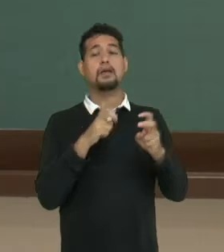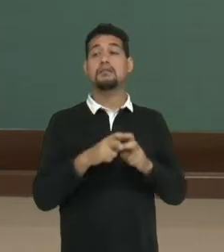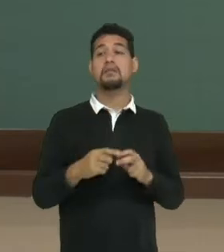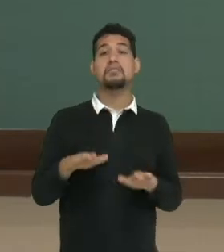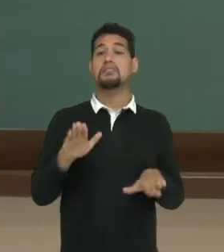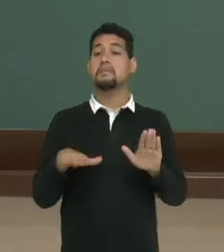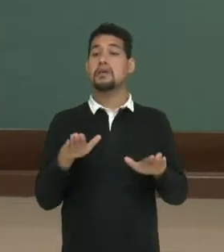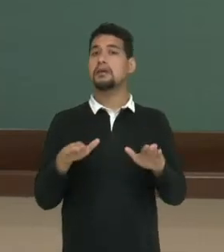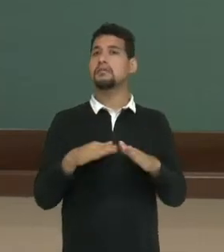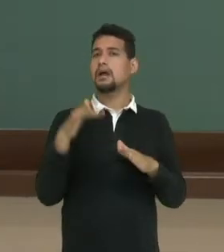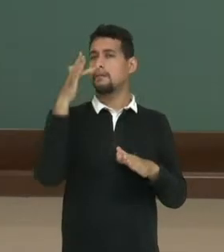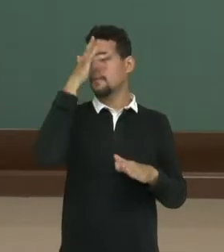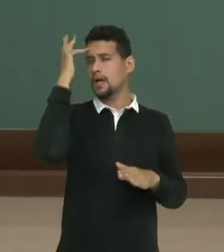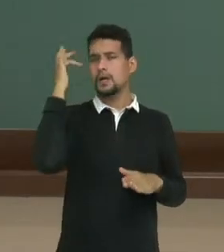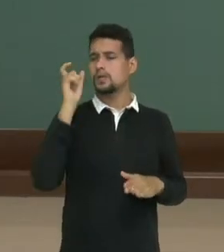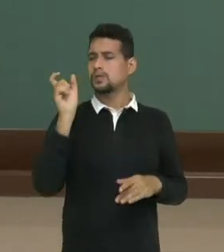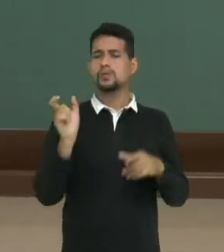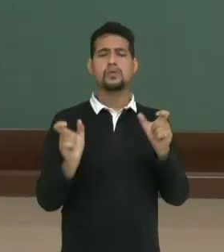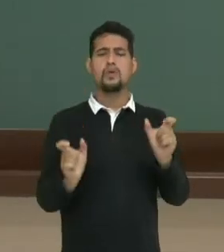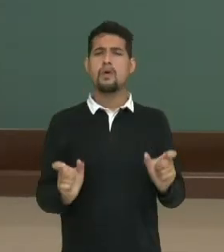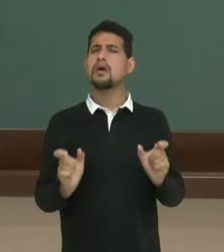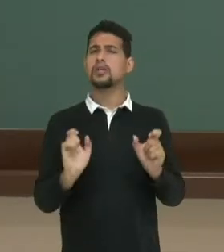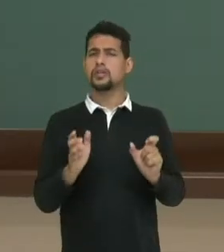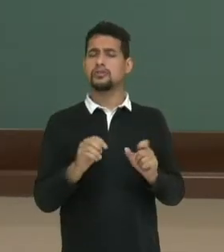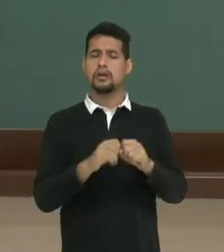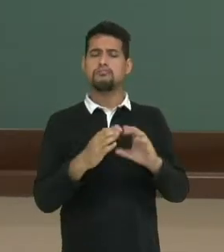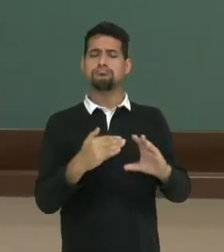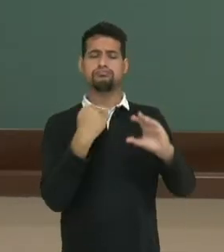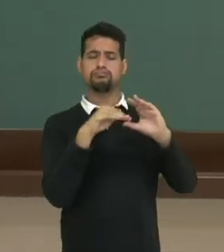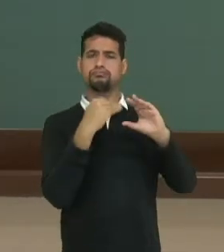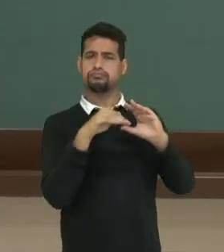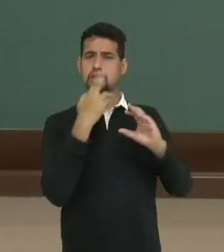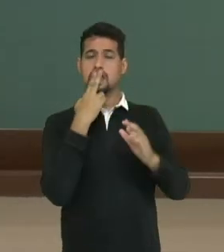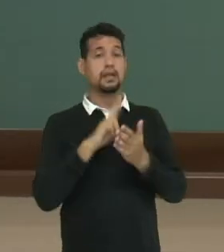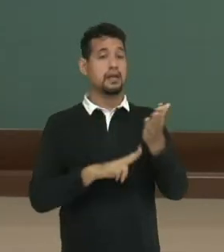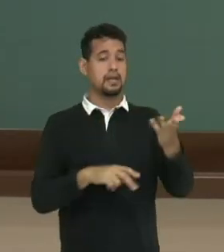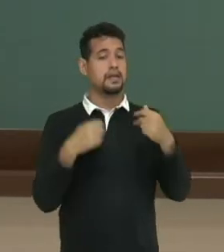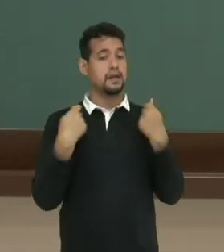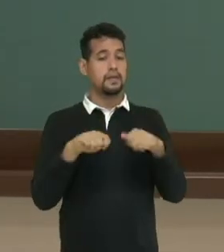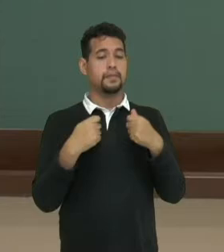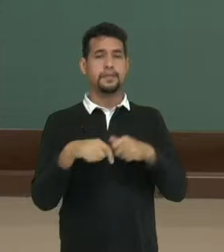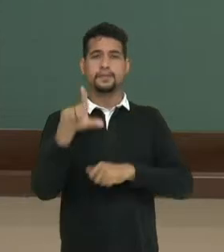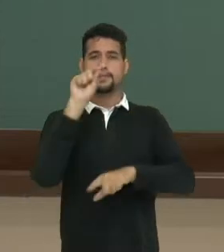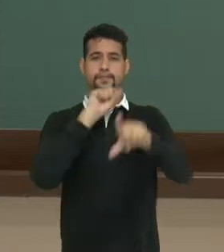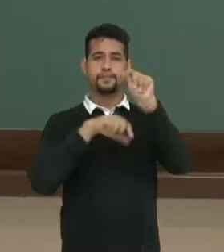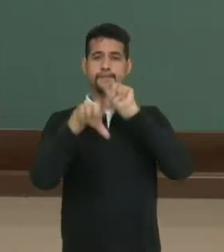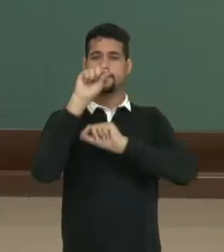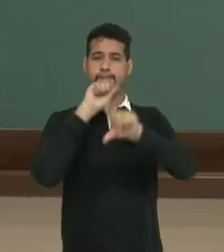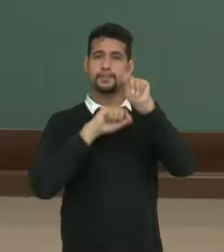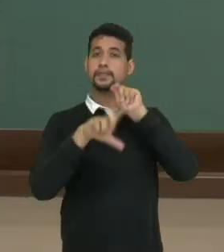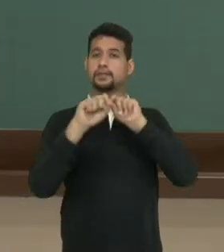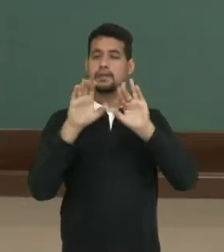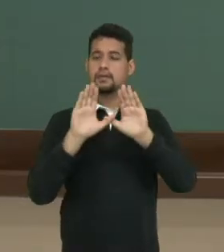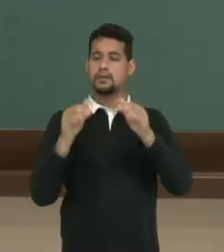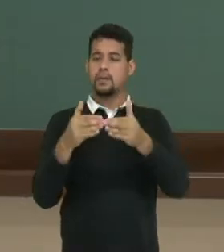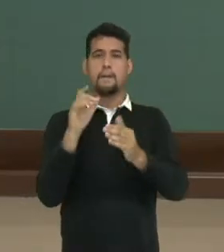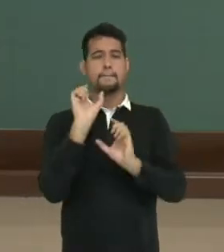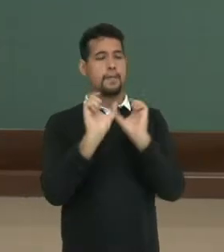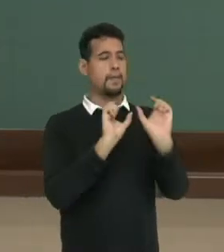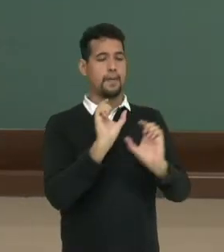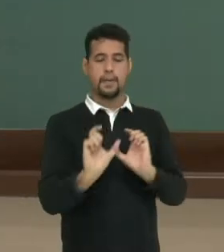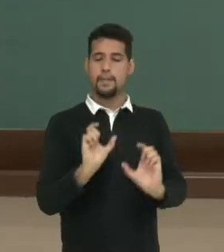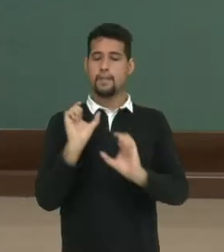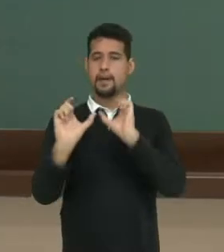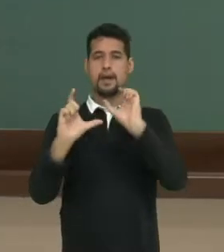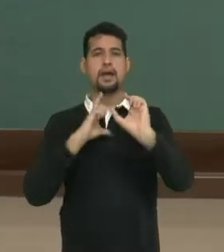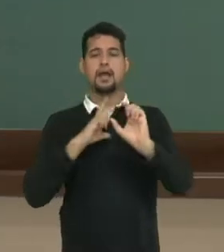meu interlocutor, da pessoa para quem eu destino a carta, eu tenho que selecionar ali um conjunto de palavras que vão